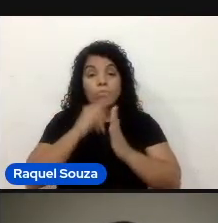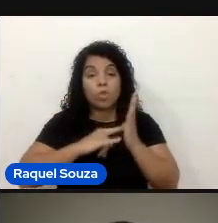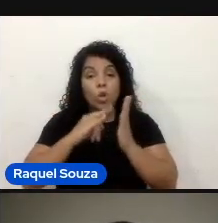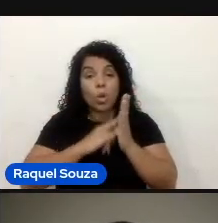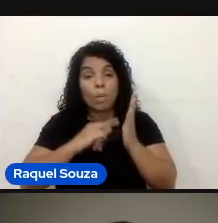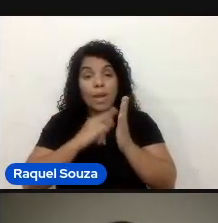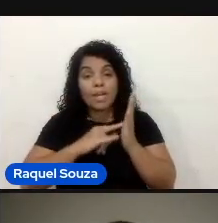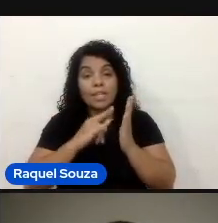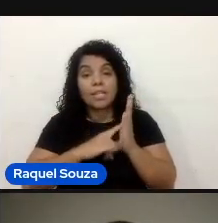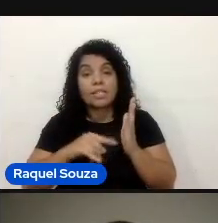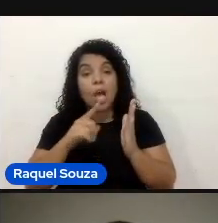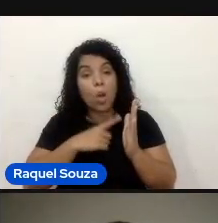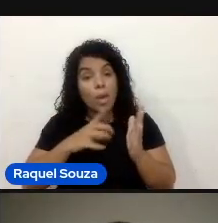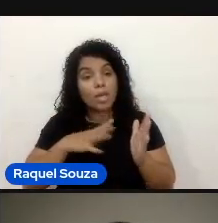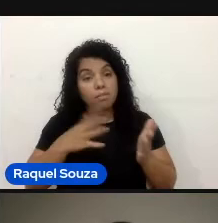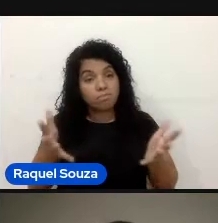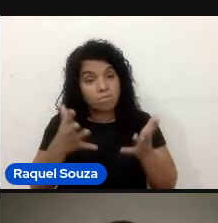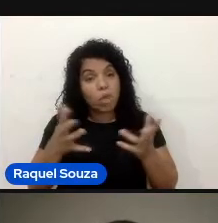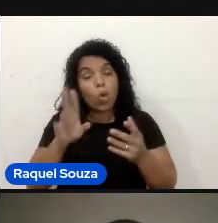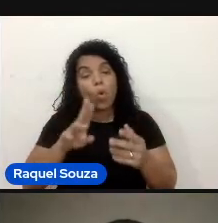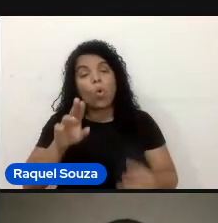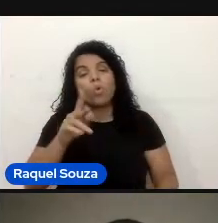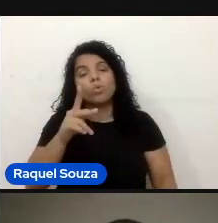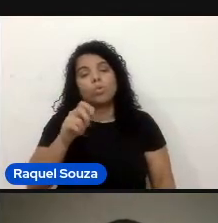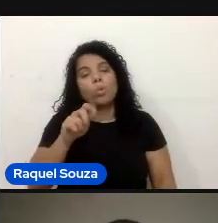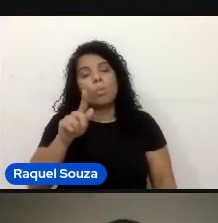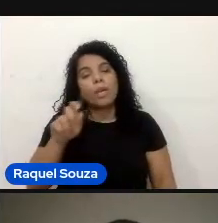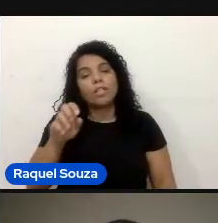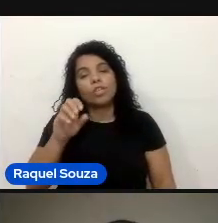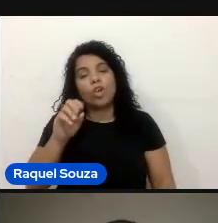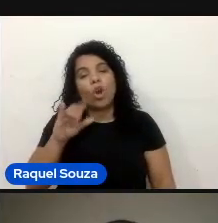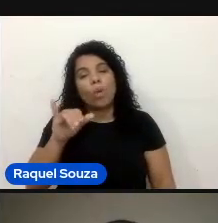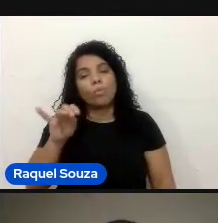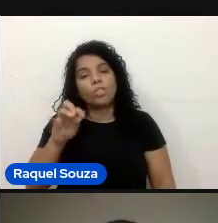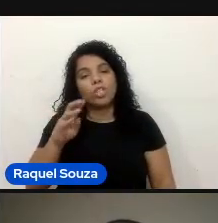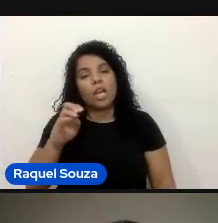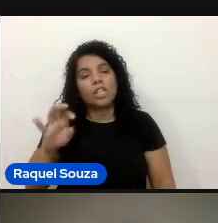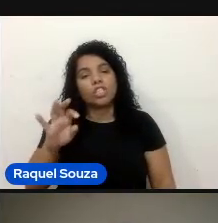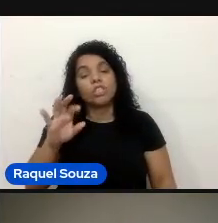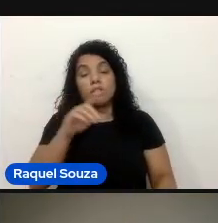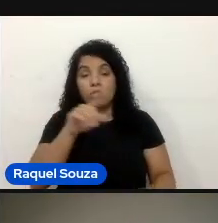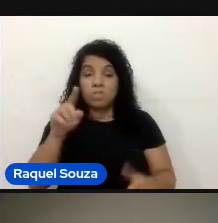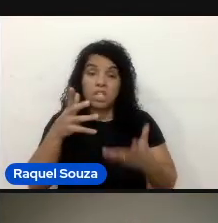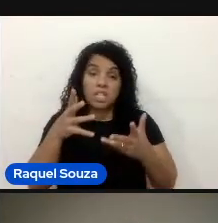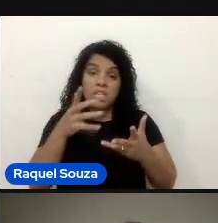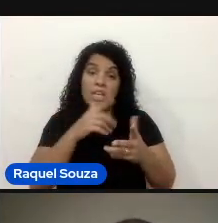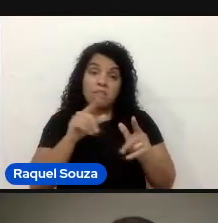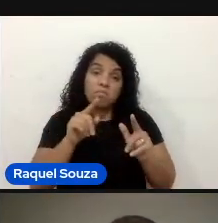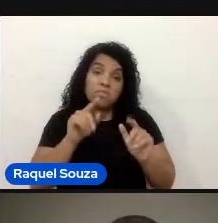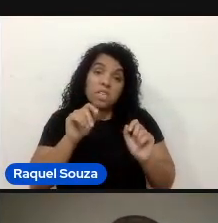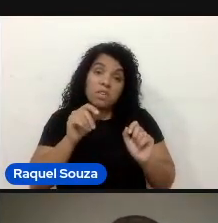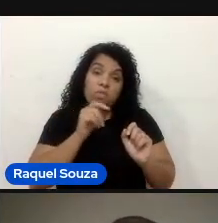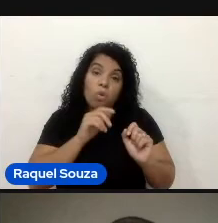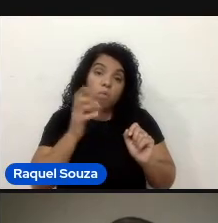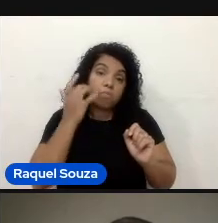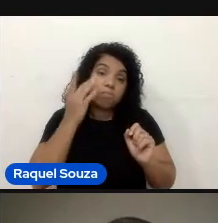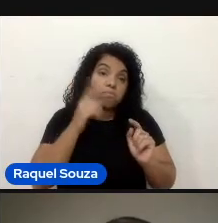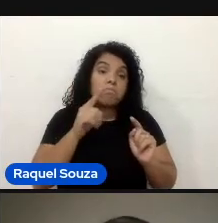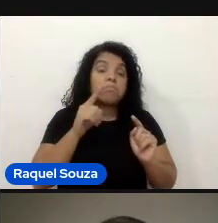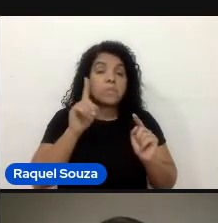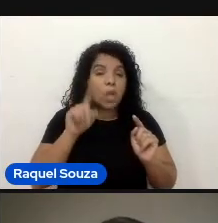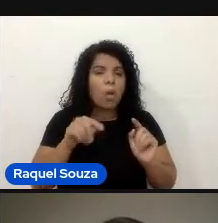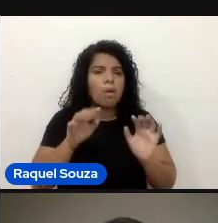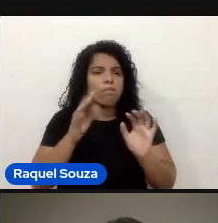Page Object Model para se o seu contexto se beneficiaria disso. Então é algo simples de implementar, não